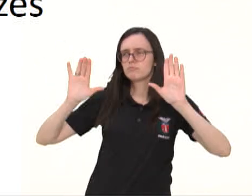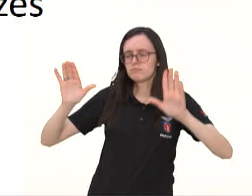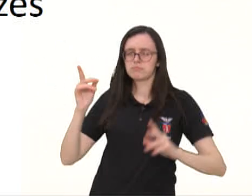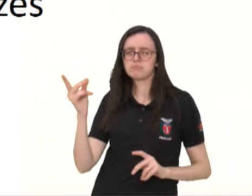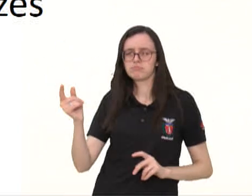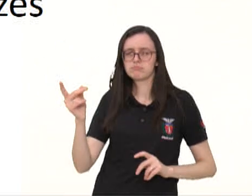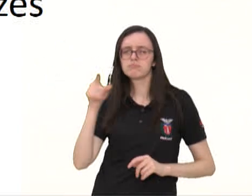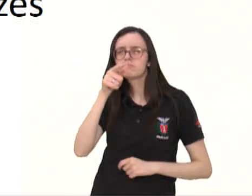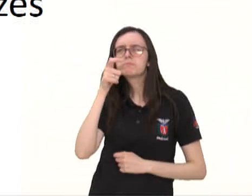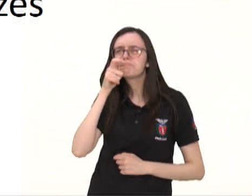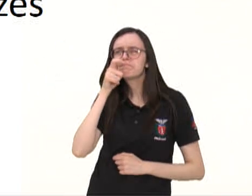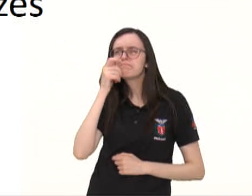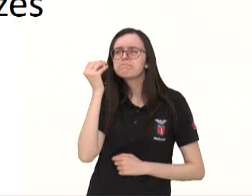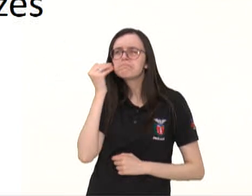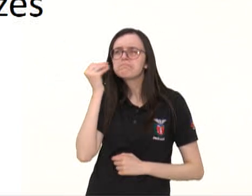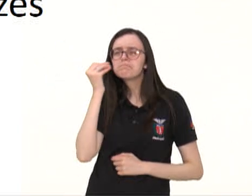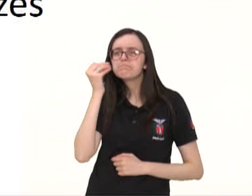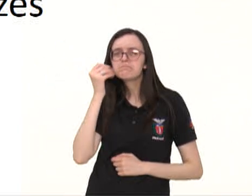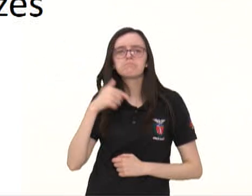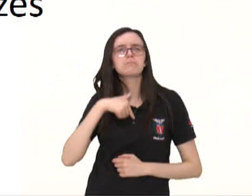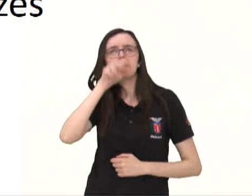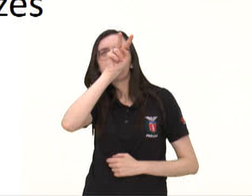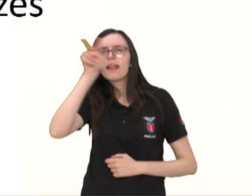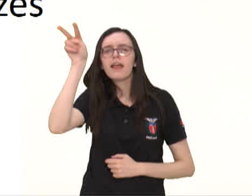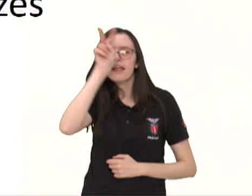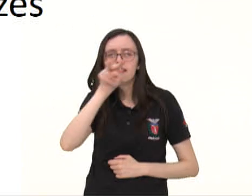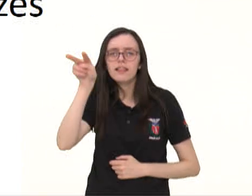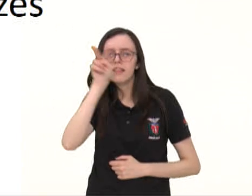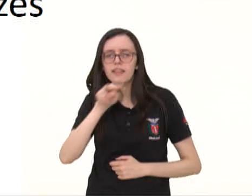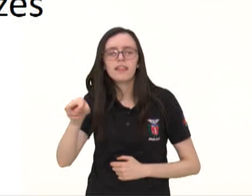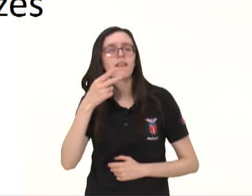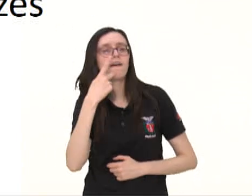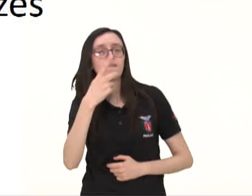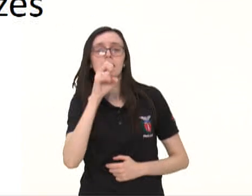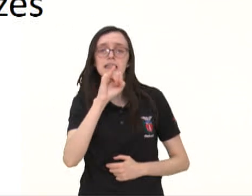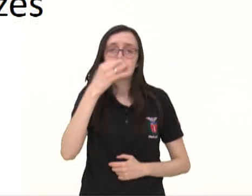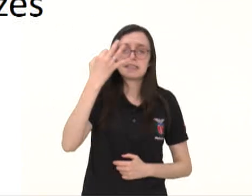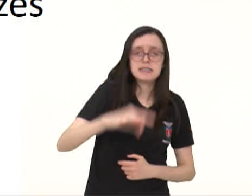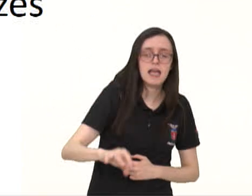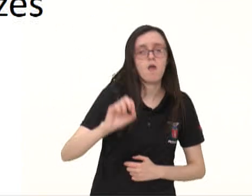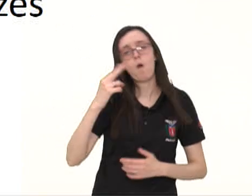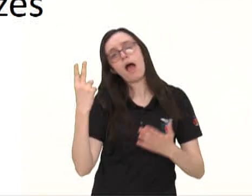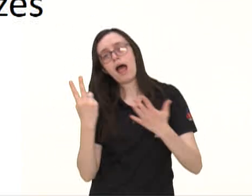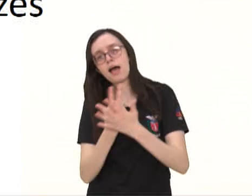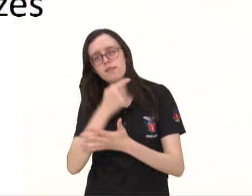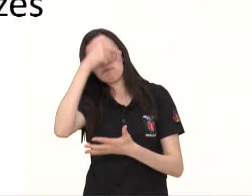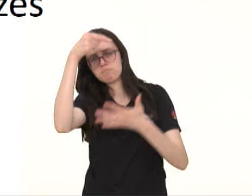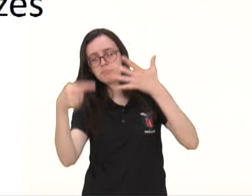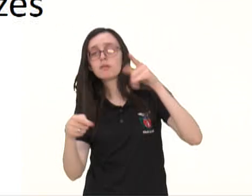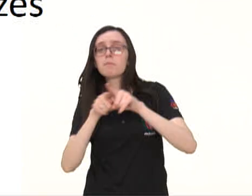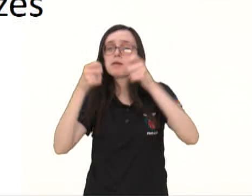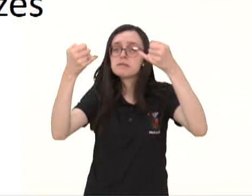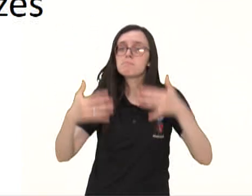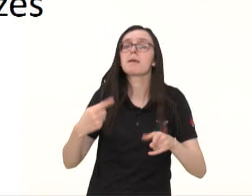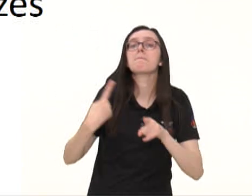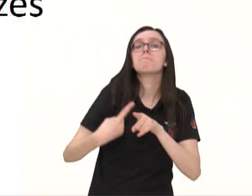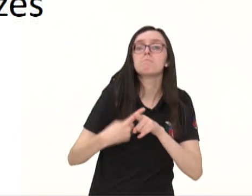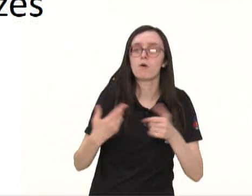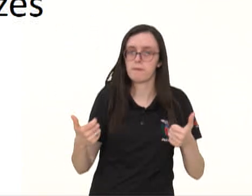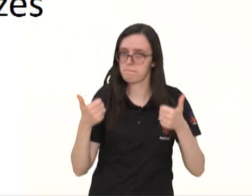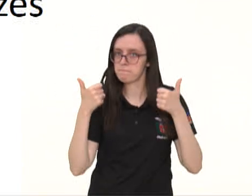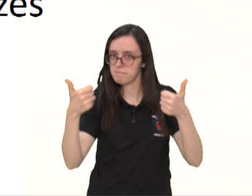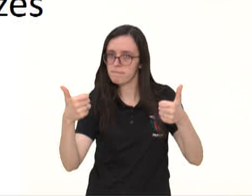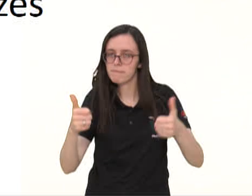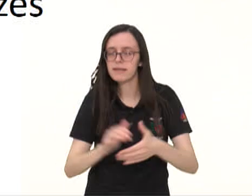pouquinho. Depois eu volto lendo cada item e dizendo se o item está correto ou incorreto e por quê.